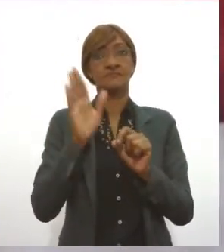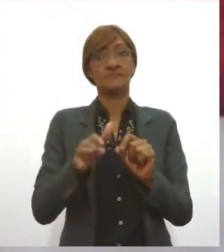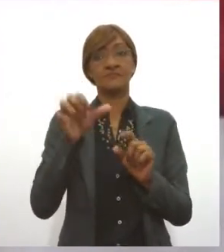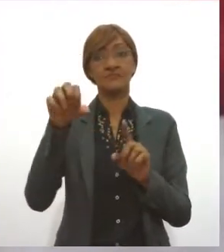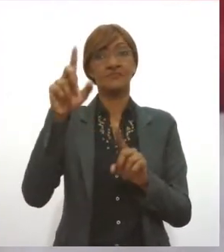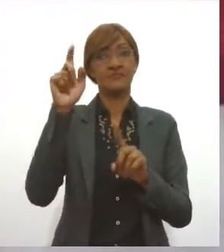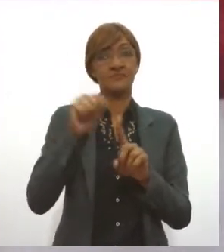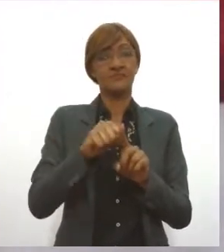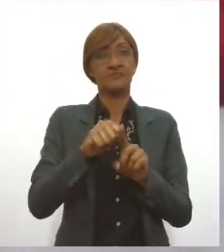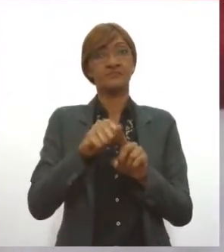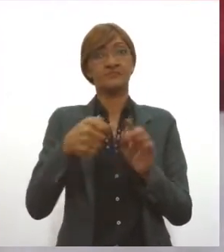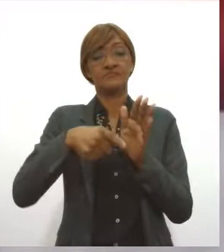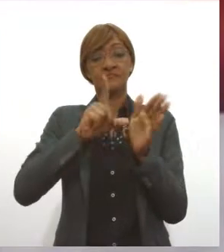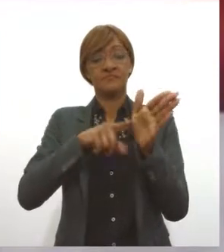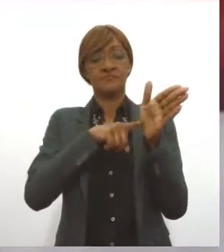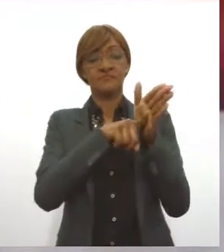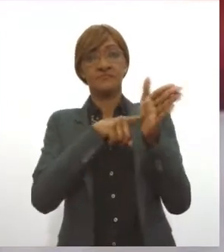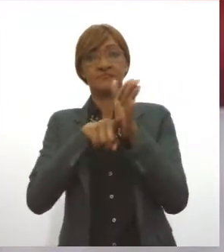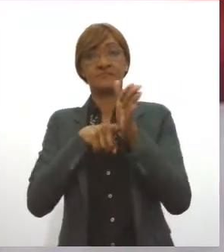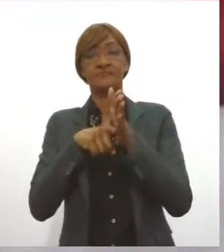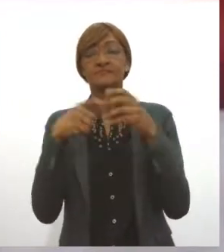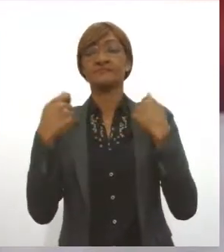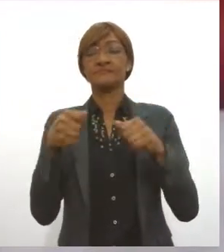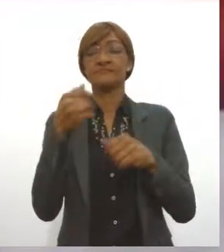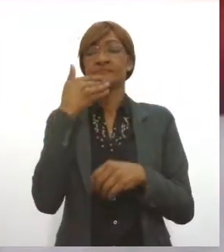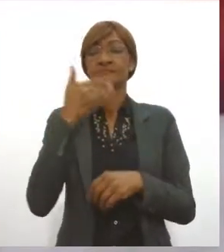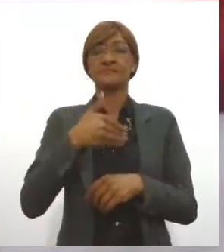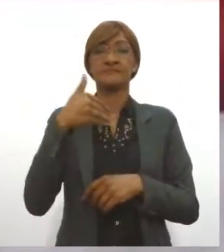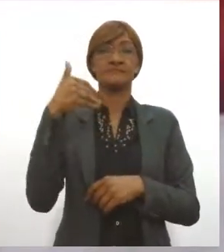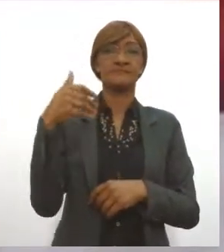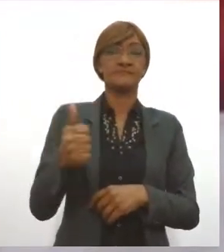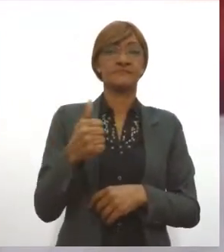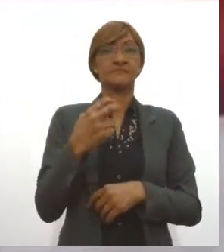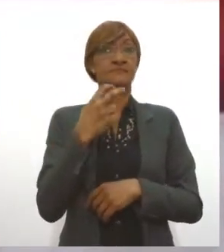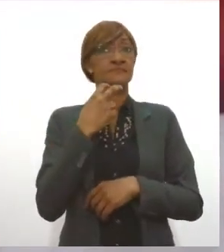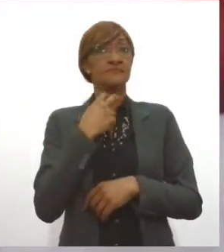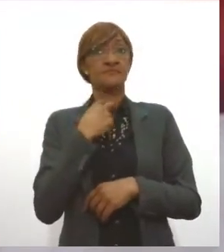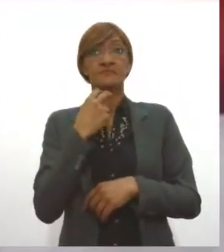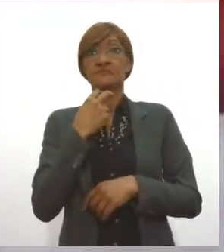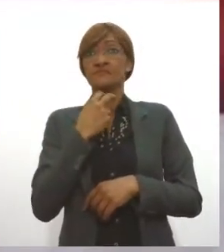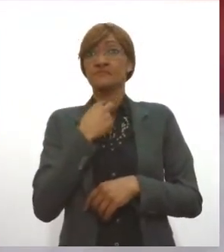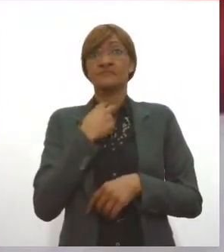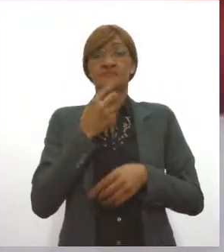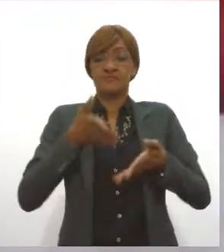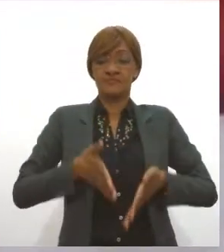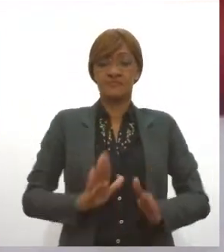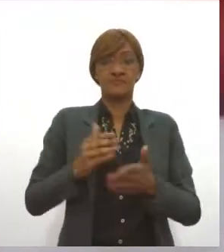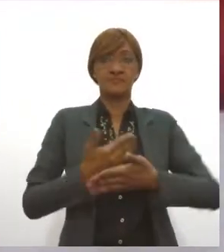melhorar o pré-natal, porque não pode ficar nascendo criança com HIV.